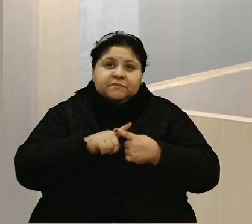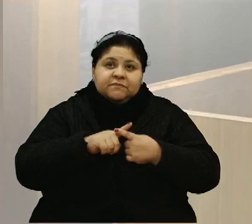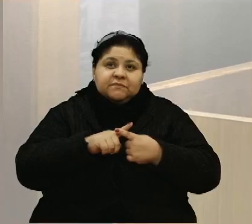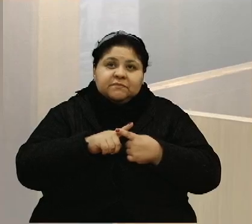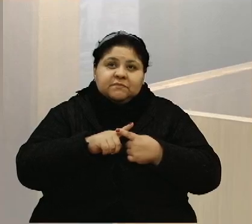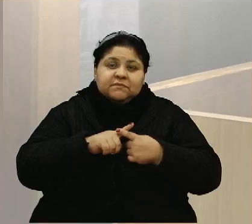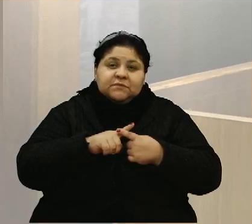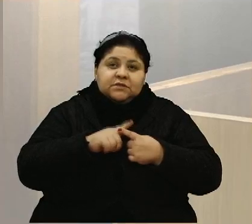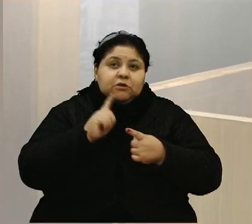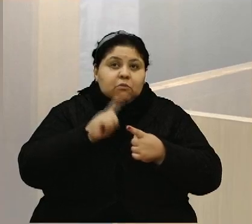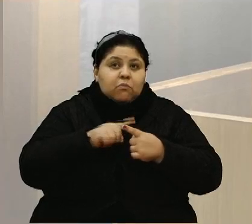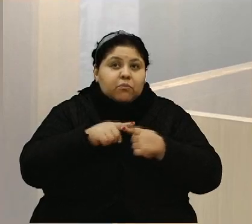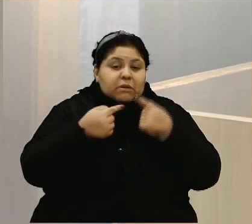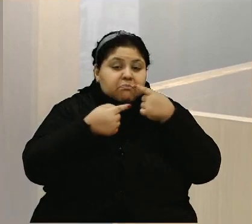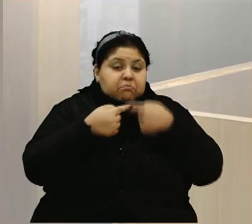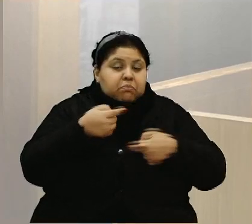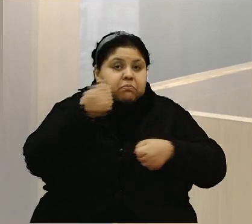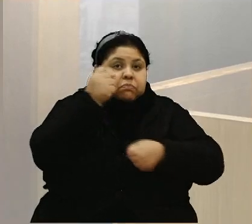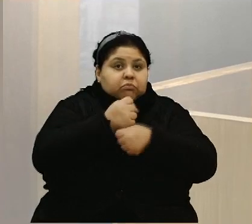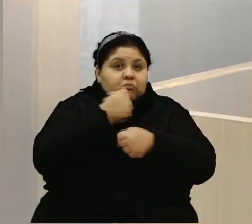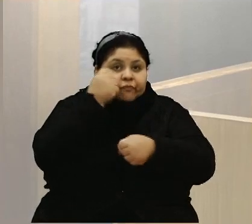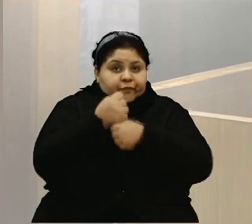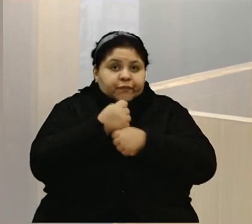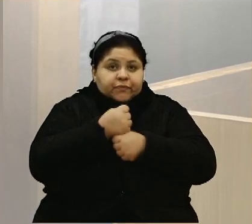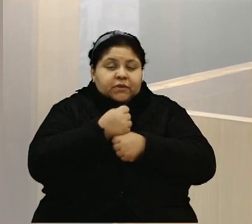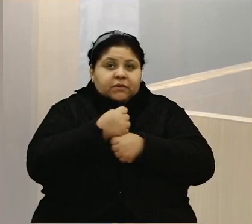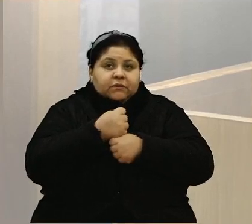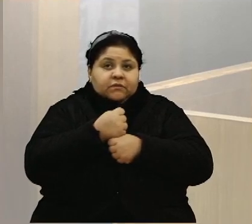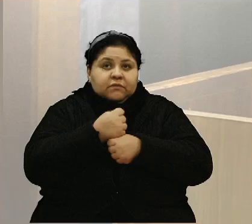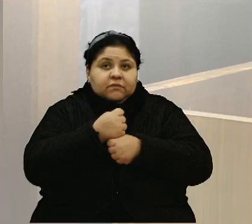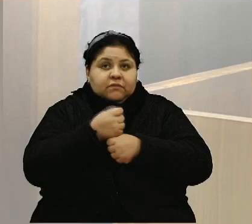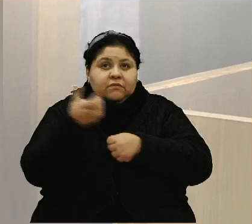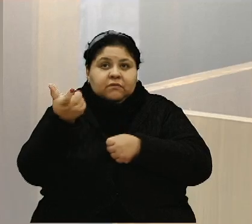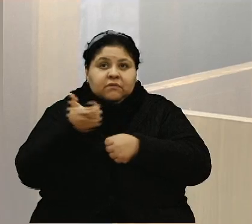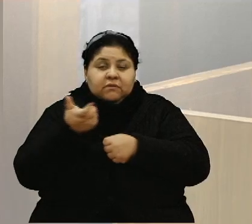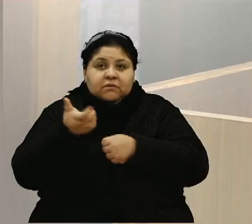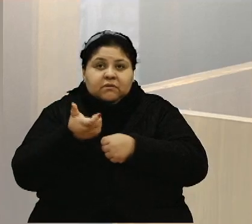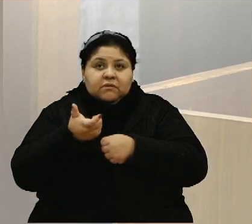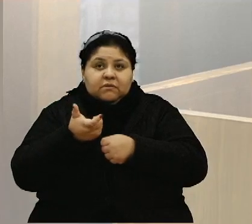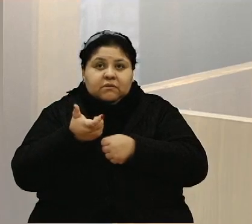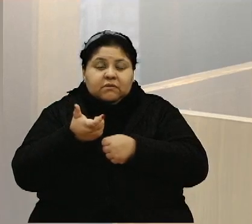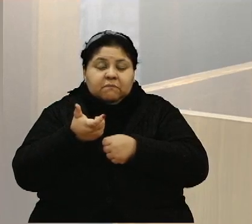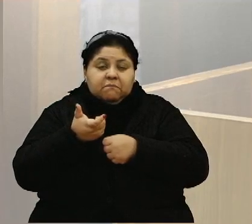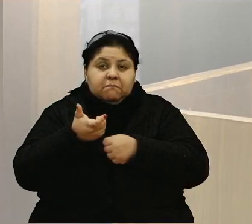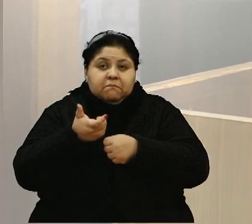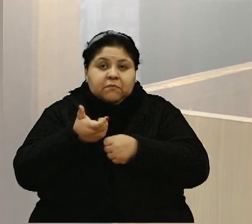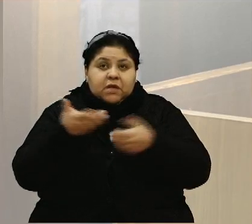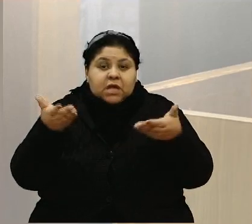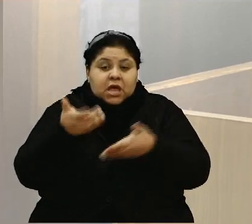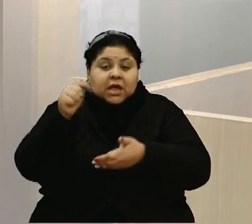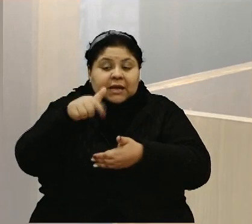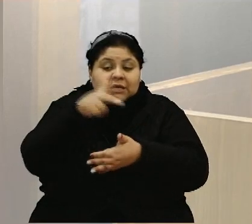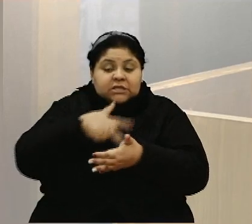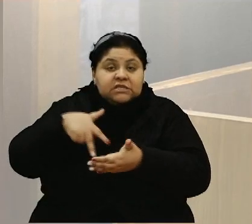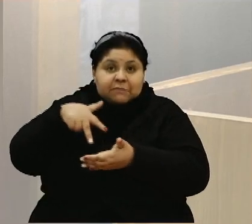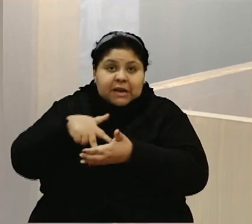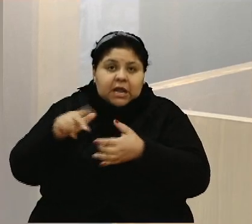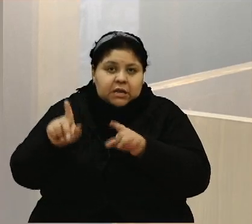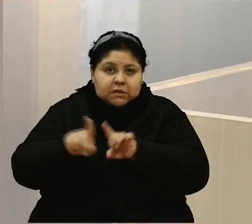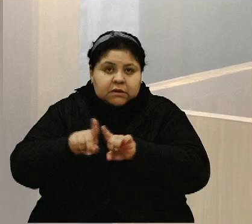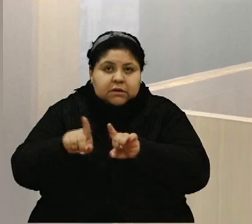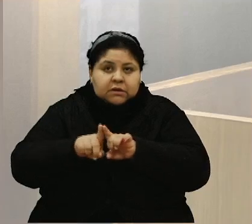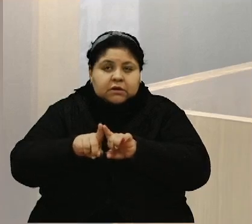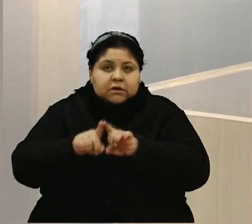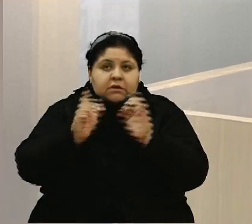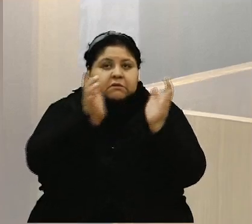da incompetência dessa obra, quiseram vir se locupletar. Aqui nesse plenário, inclusive. Teve